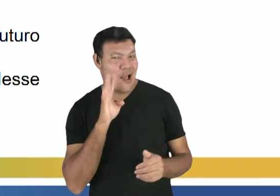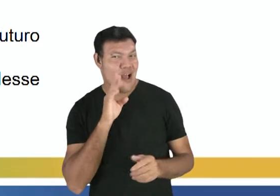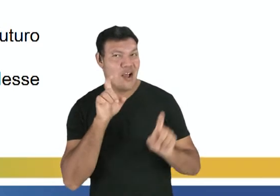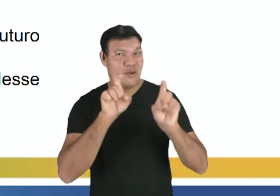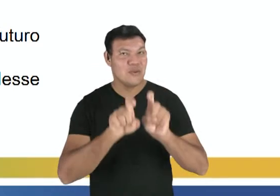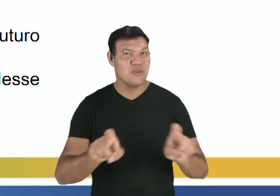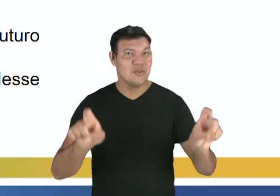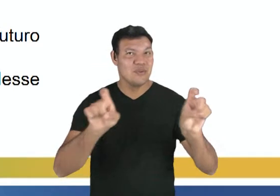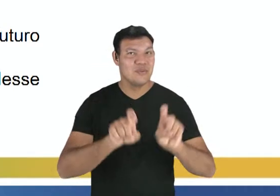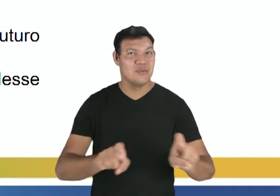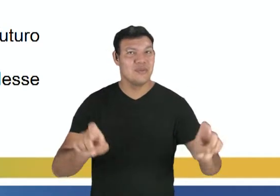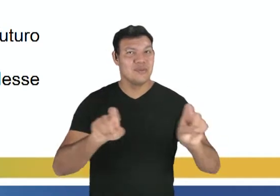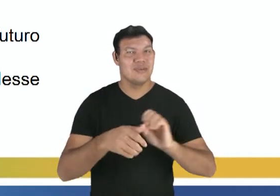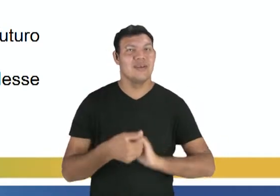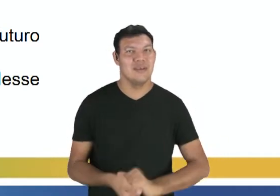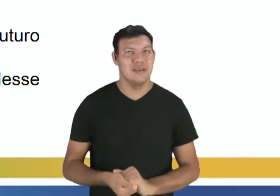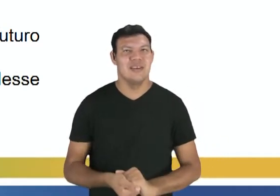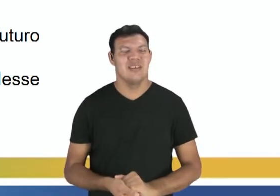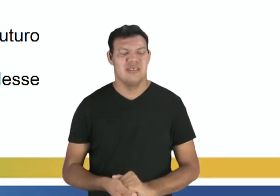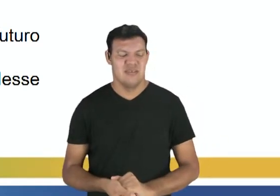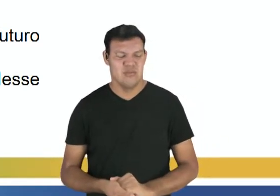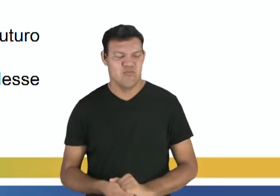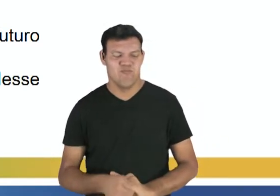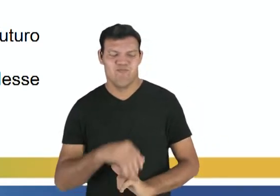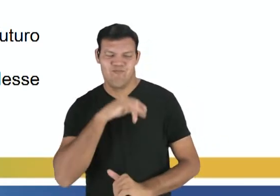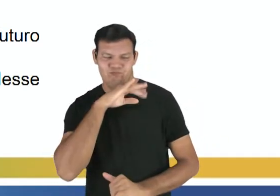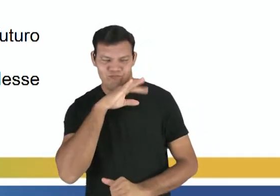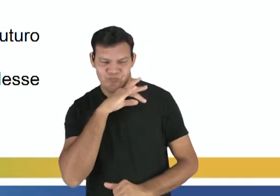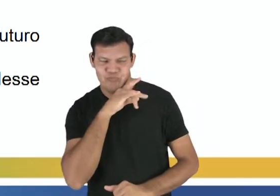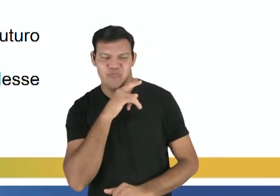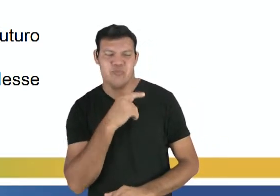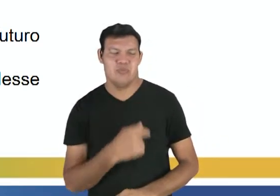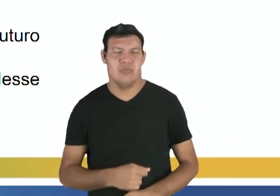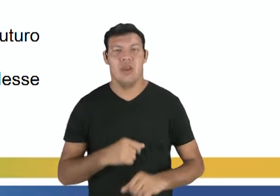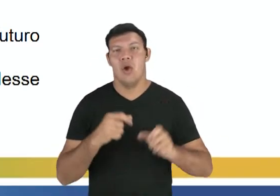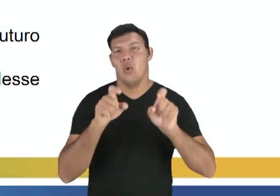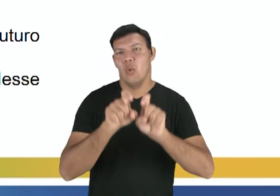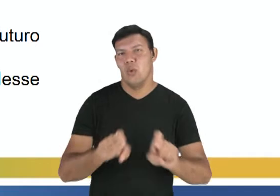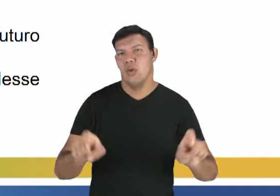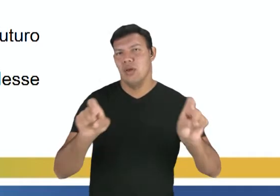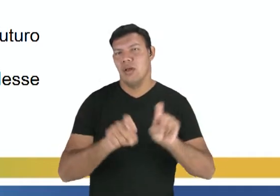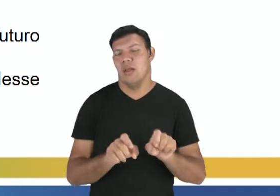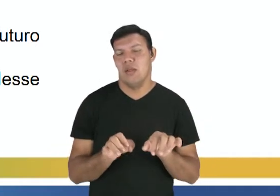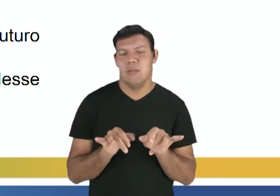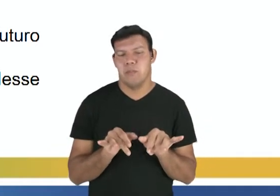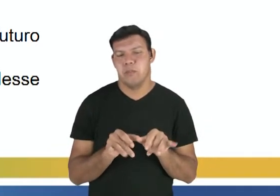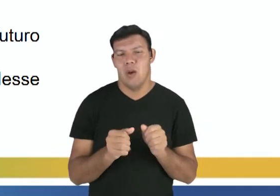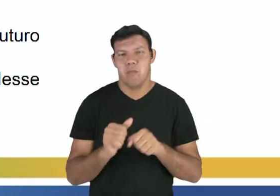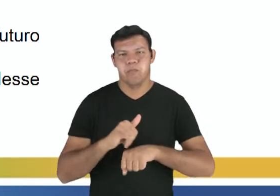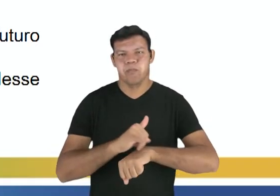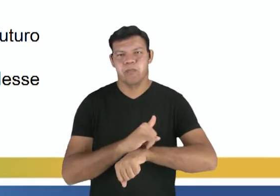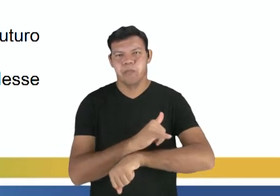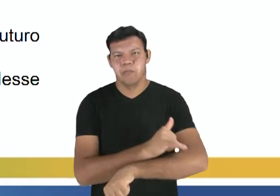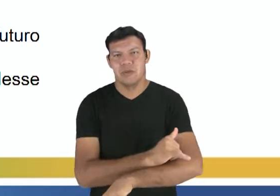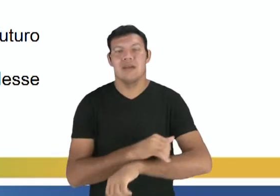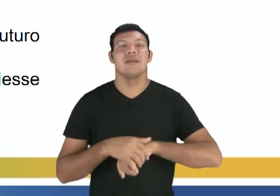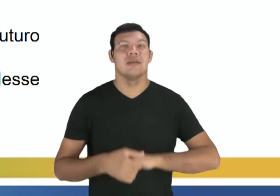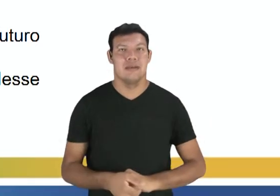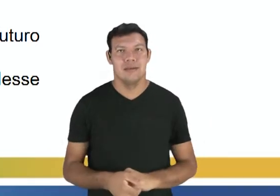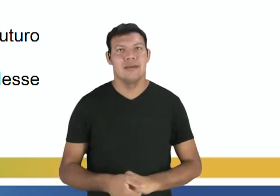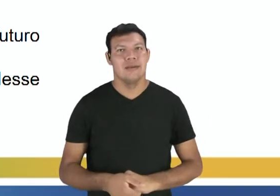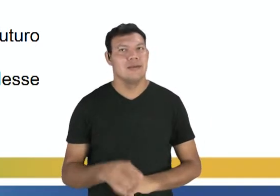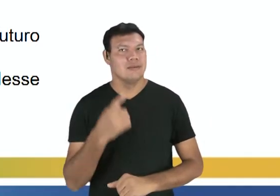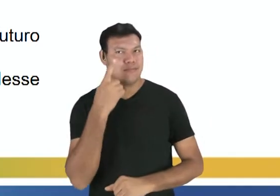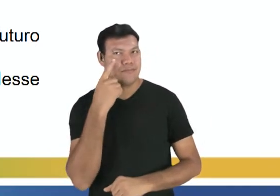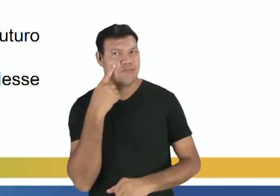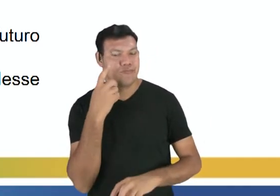né, ele não quis mais saber de fazer nenhuma atividade que ele fazia, apenas usar o computador. E observem a diferença